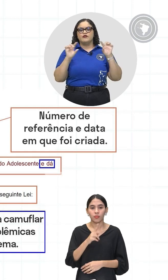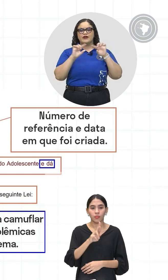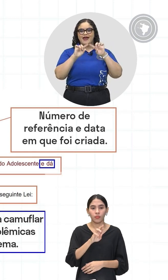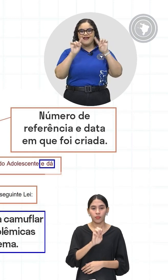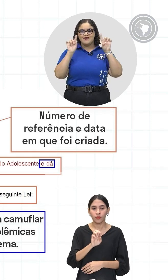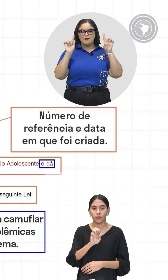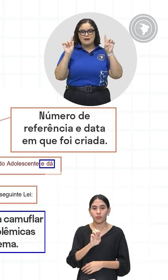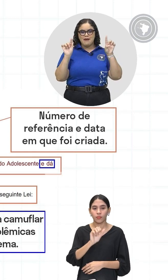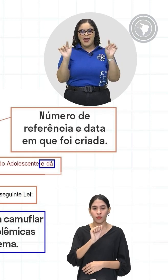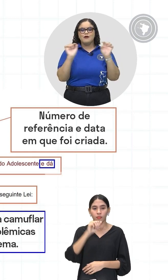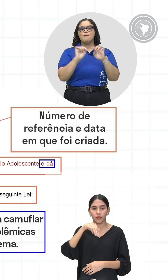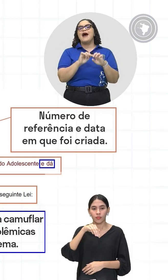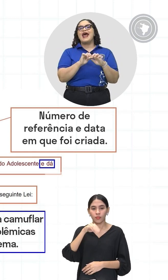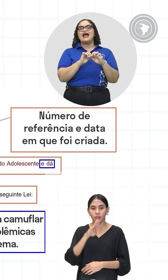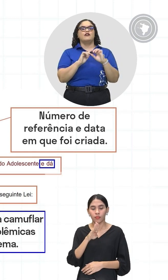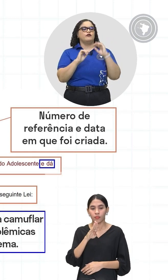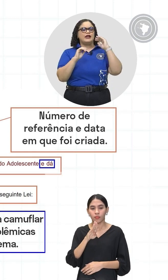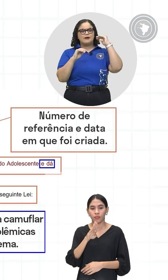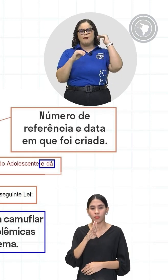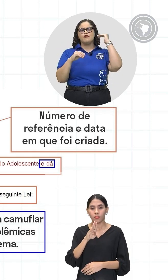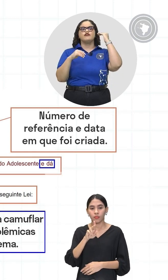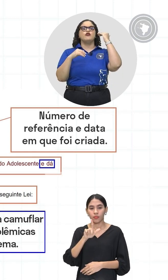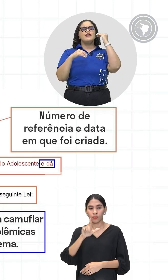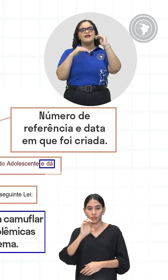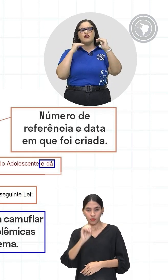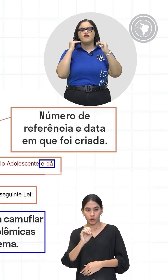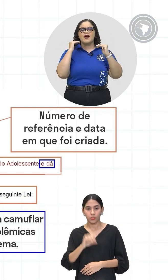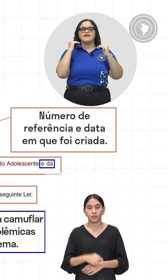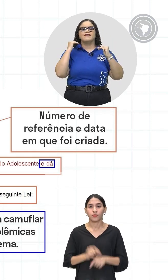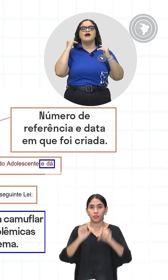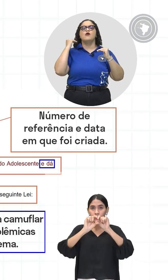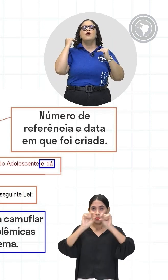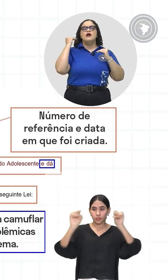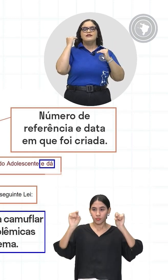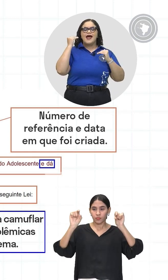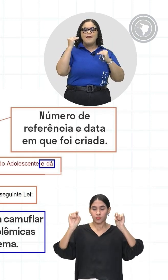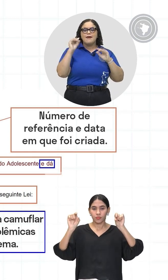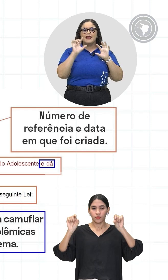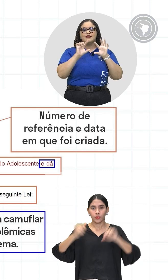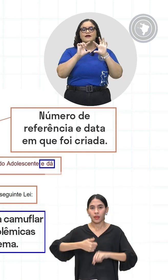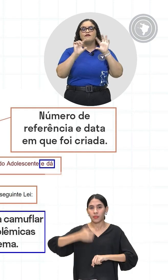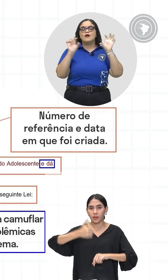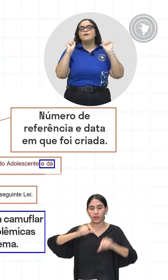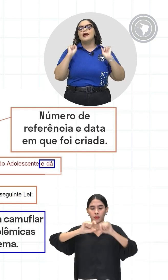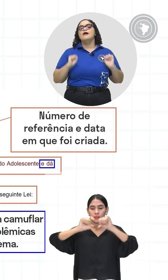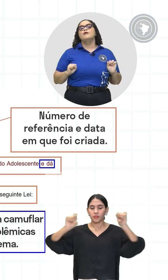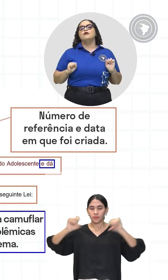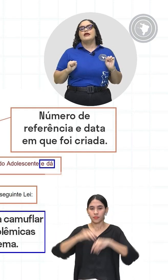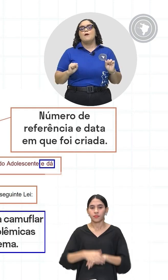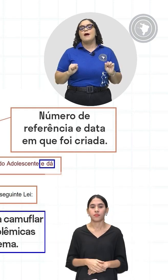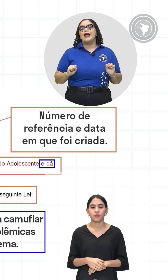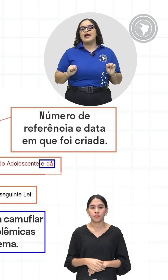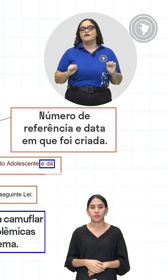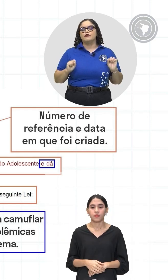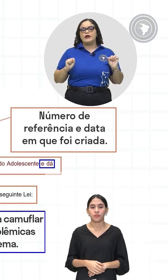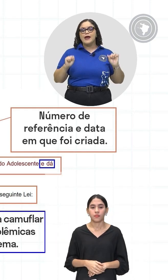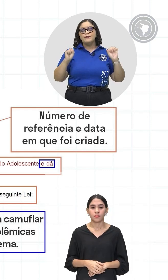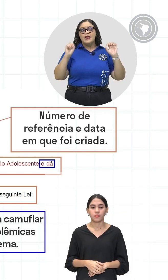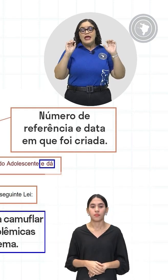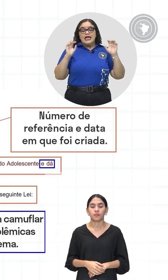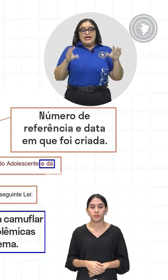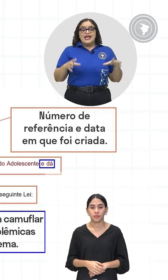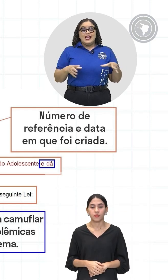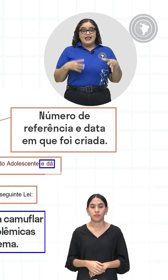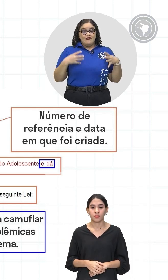preâmbulo, professora? É esse primeiro parágrafo, né? Depois de toda a identificação da ementa, vem o preâmbulo, que é o parágrafo,